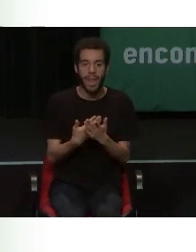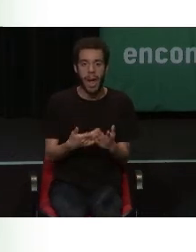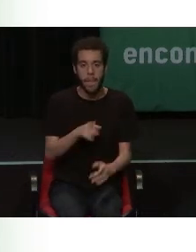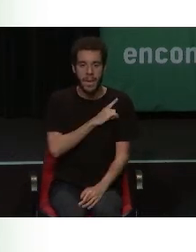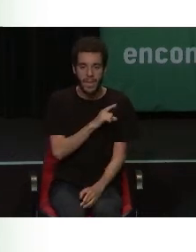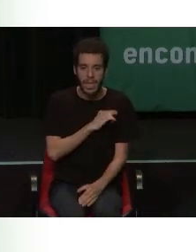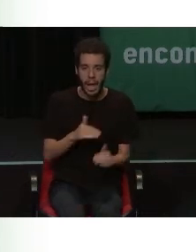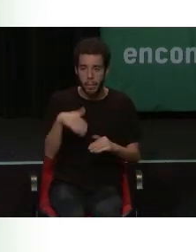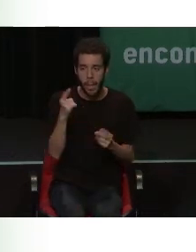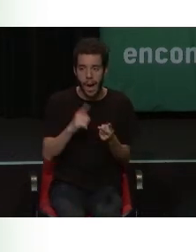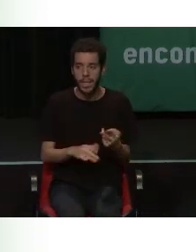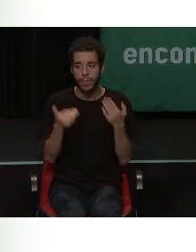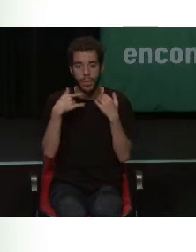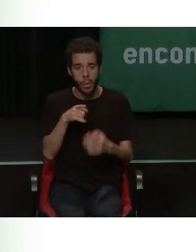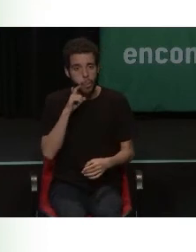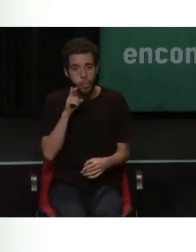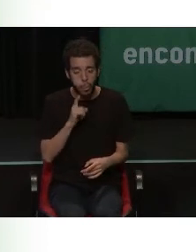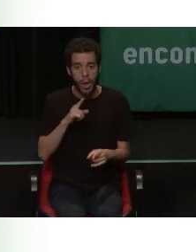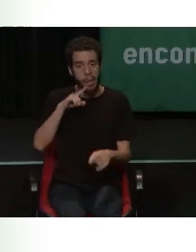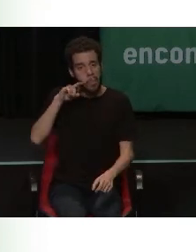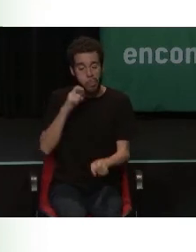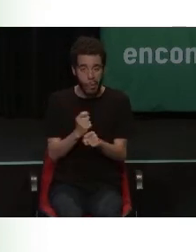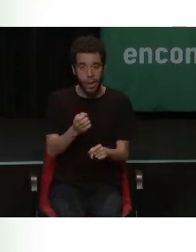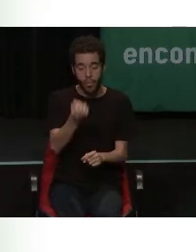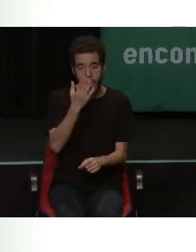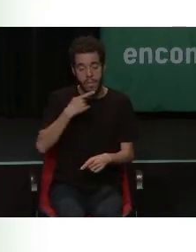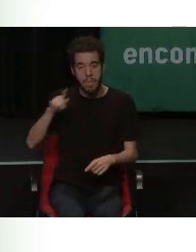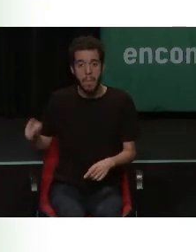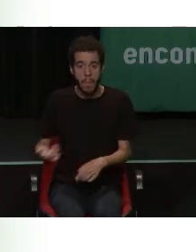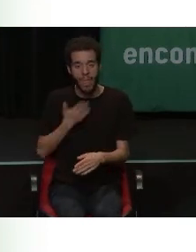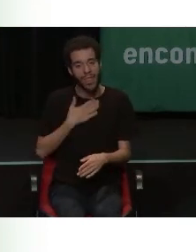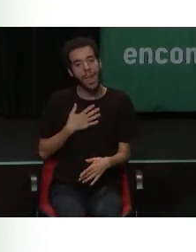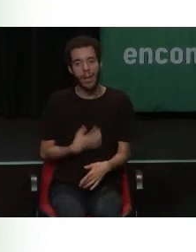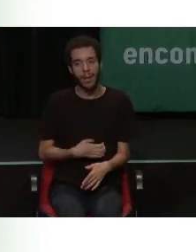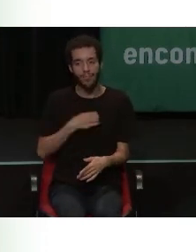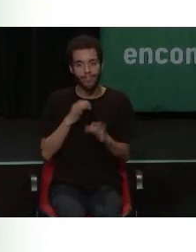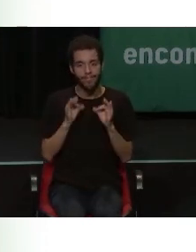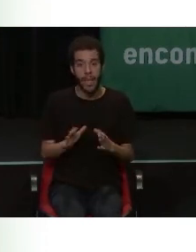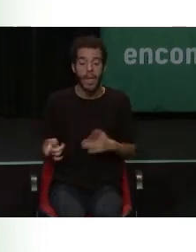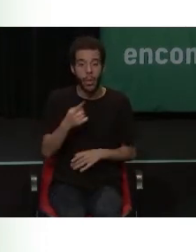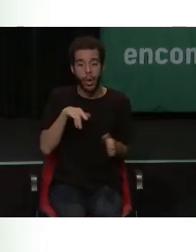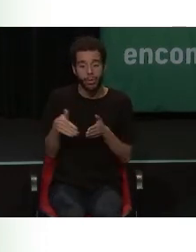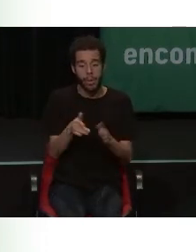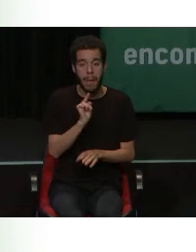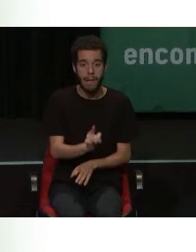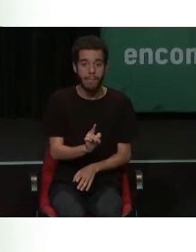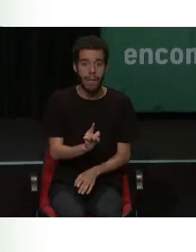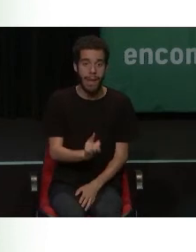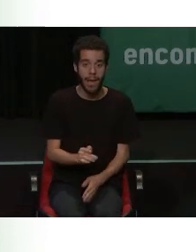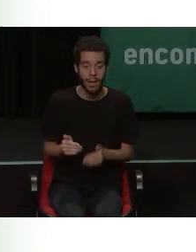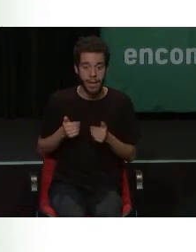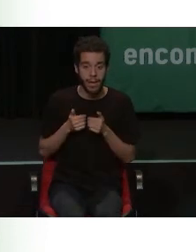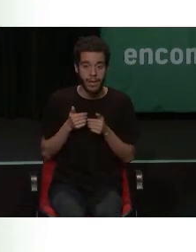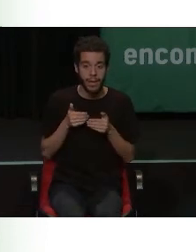privacidade e de proteção dos dados são reforçadas. E portanto, é por aí que nós queremos seguir.